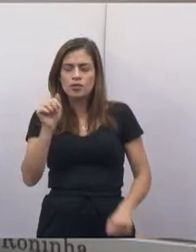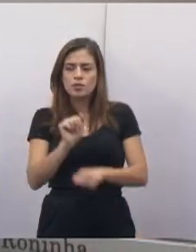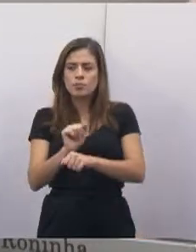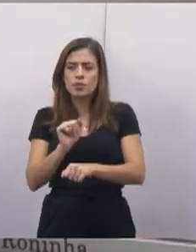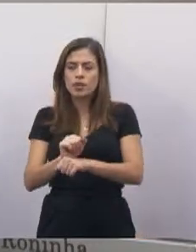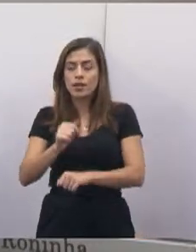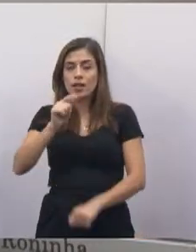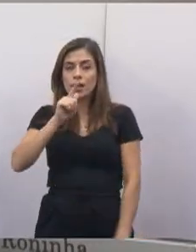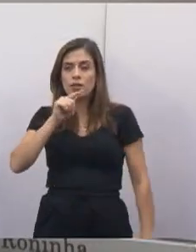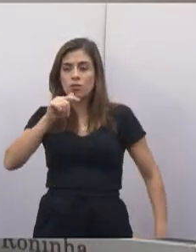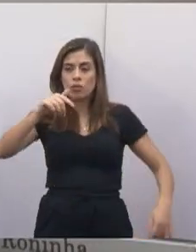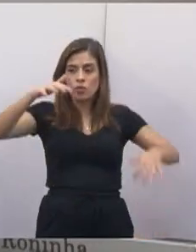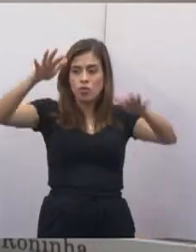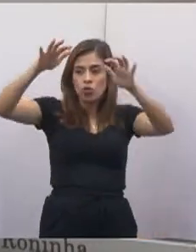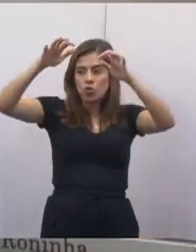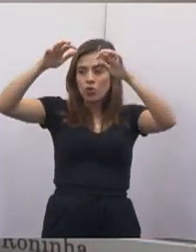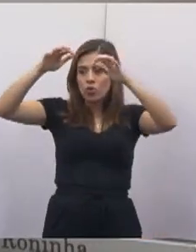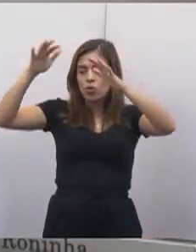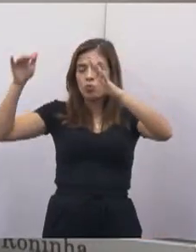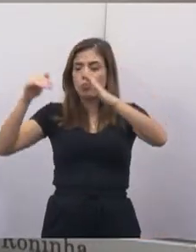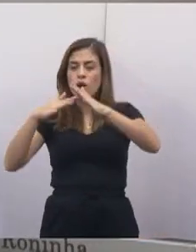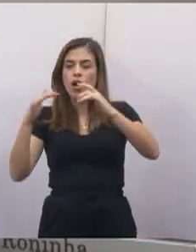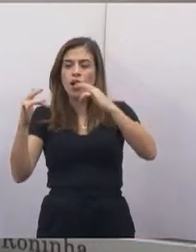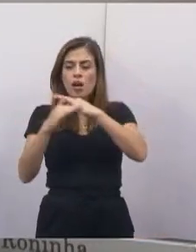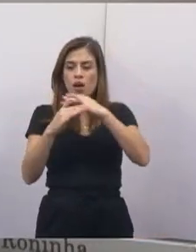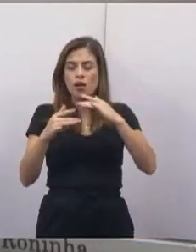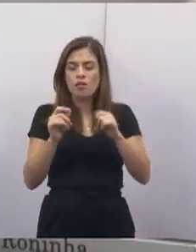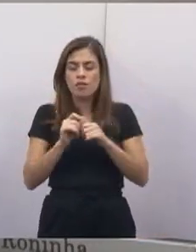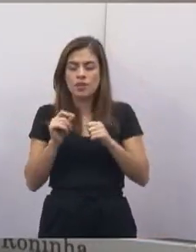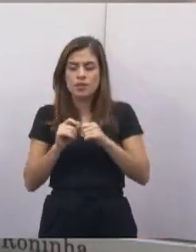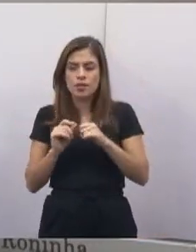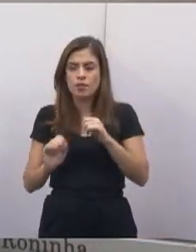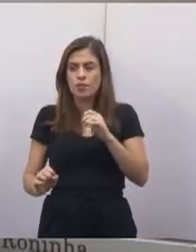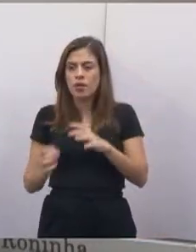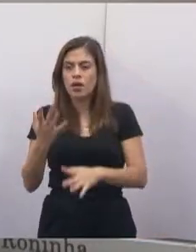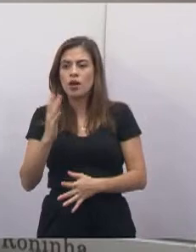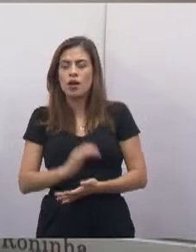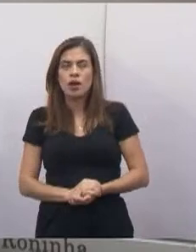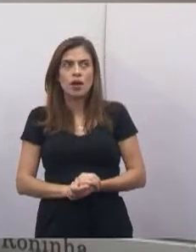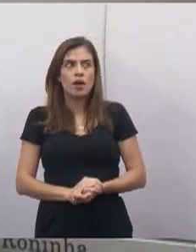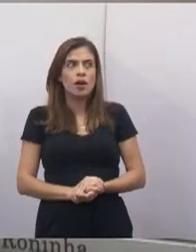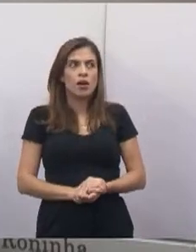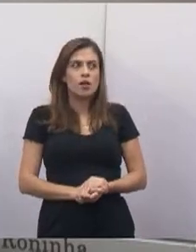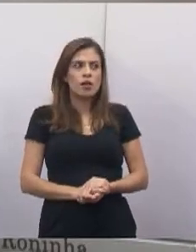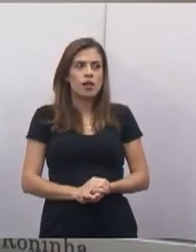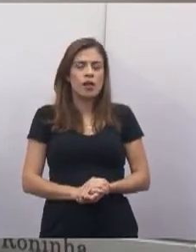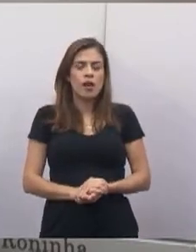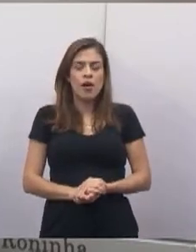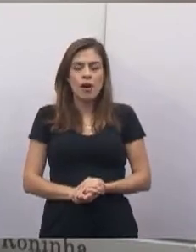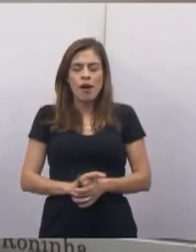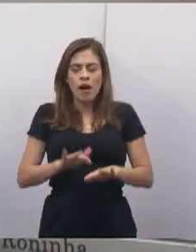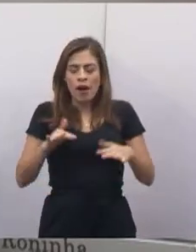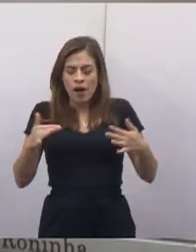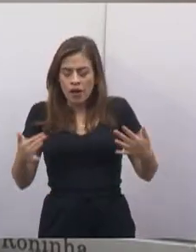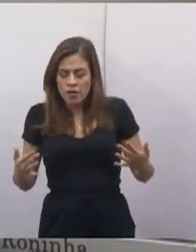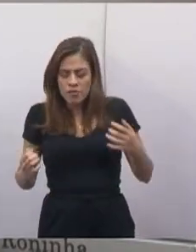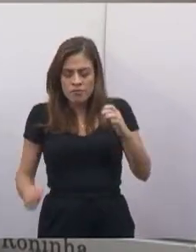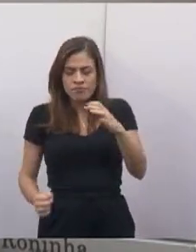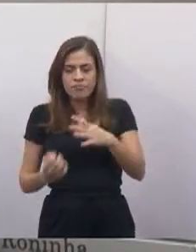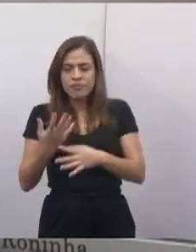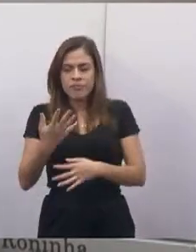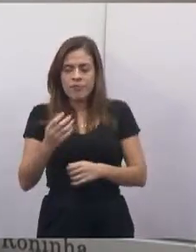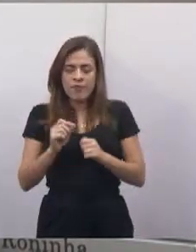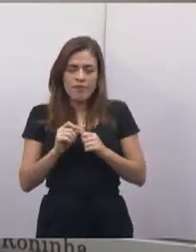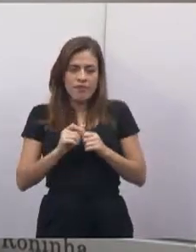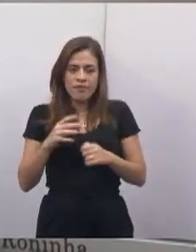uma pancada e um chute no formigueiro para depois querer fazer alguma coisa. A hora que a formiga se movimentar, que vai querer sair correndo, então não adianta, vamos